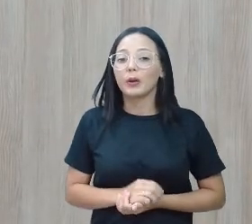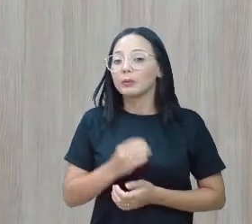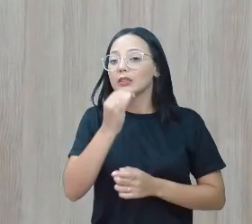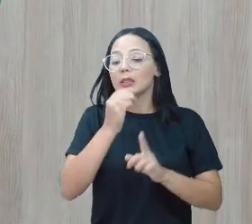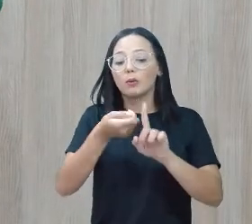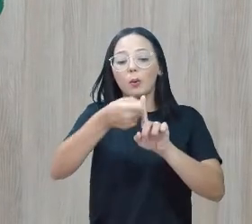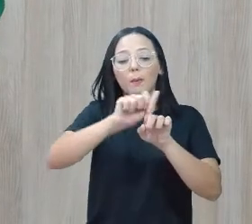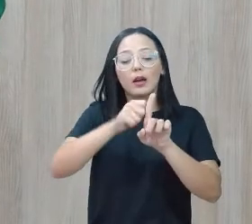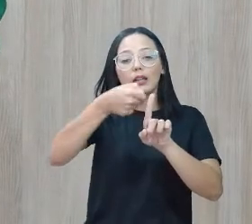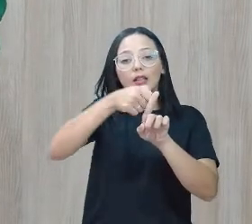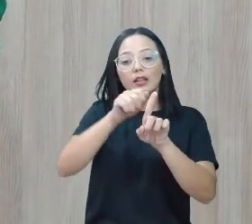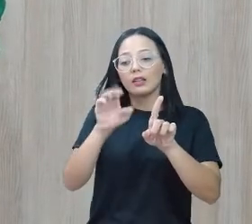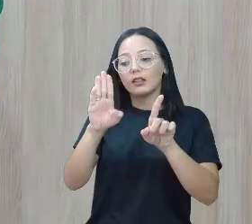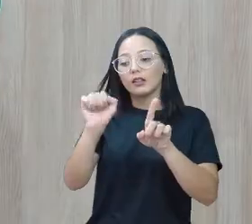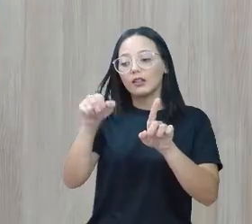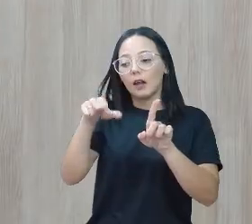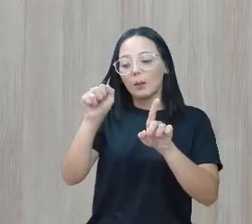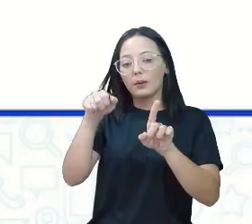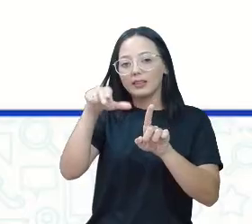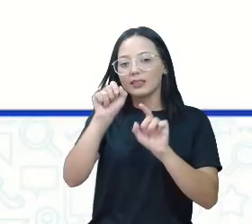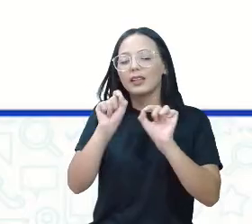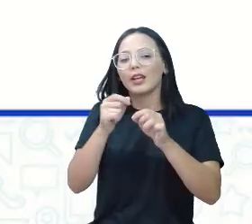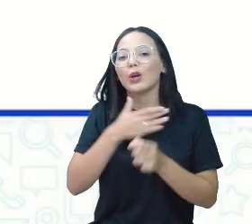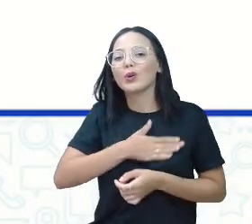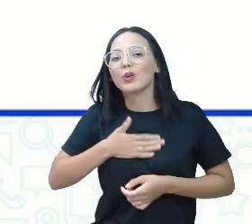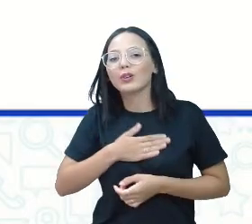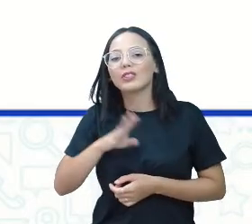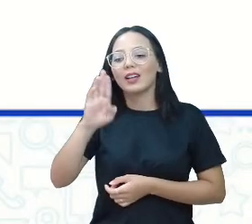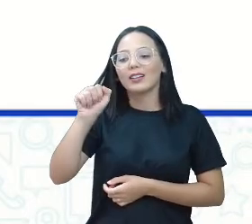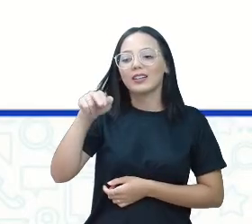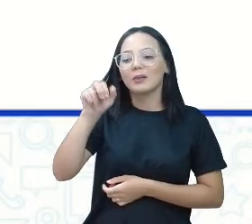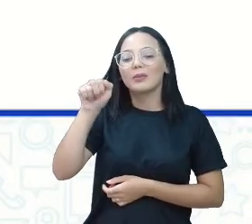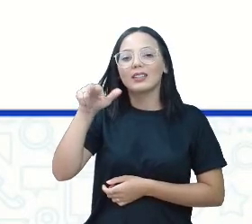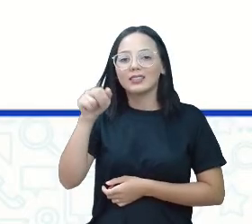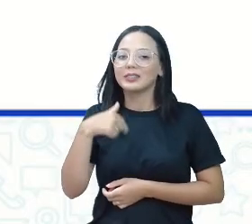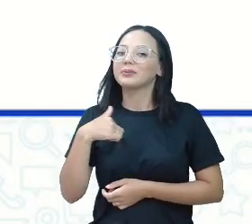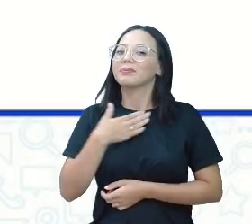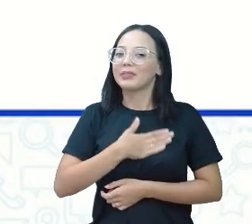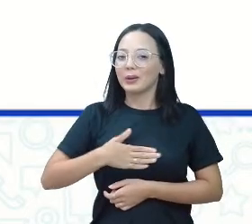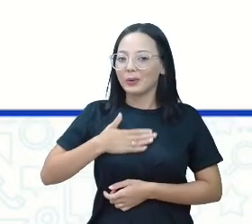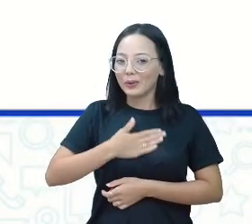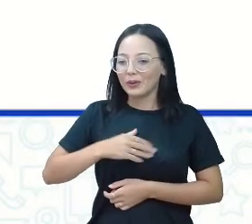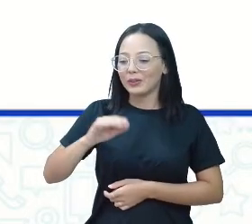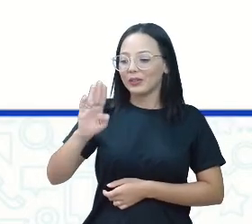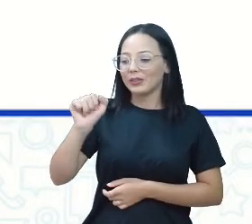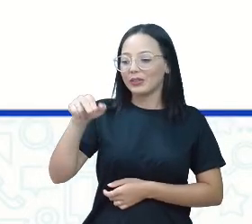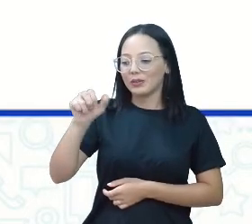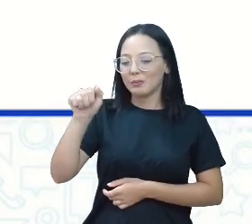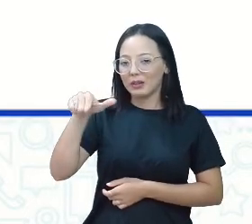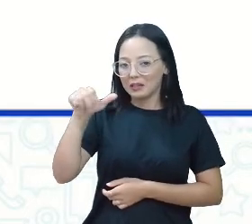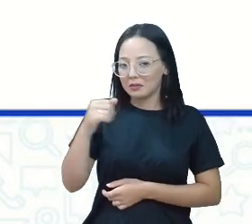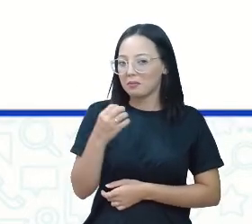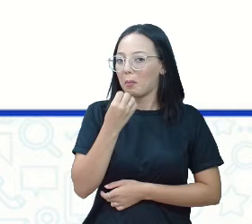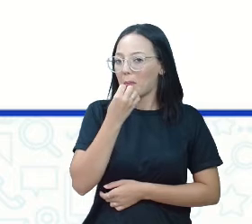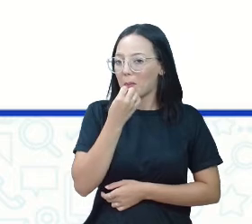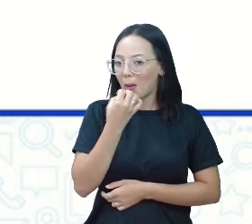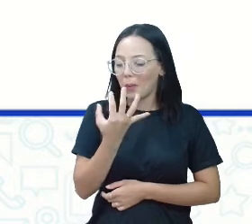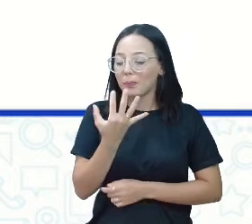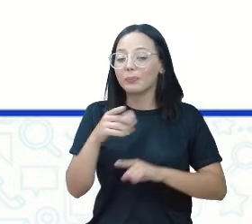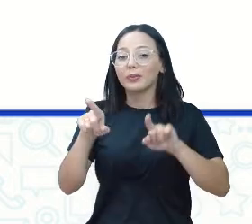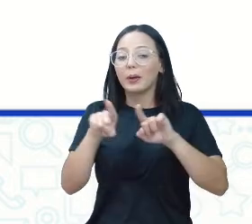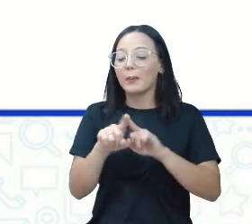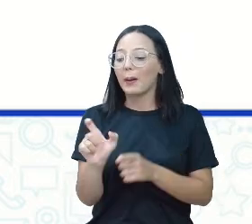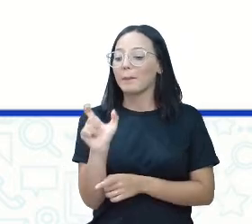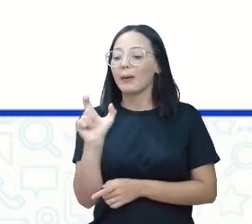Banana. Banana, quem gosta de banana aí, eu gosto, não é? Banana é muito nutritiva. E aí a